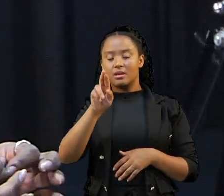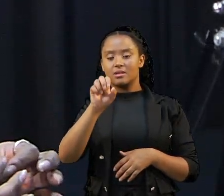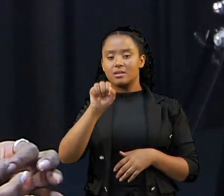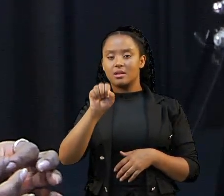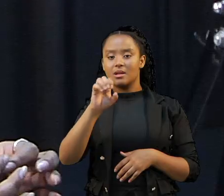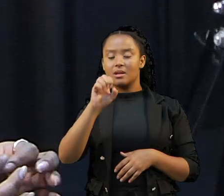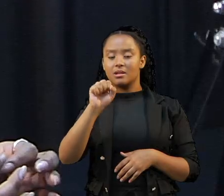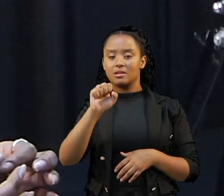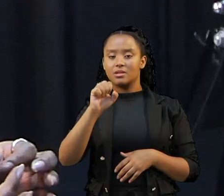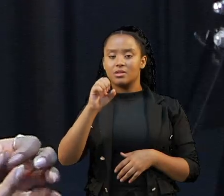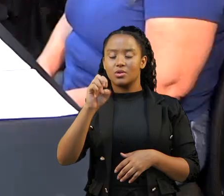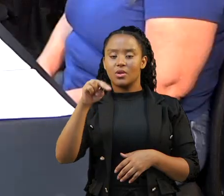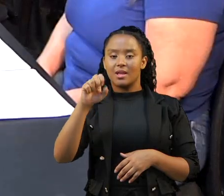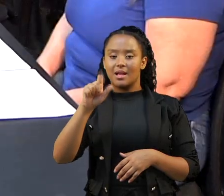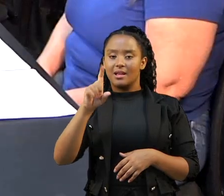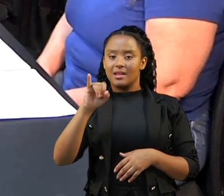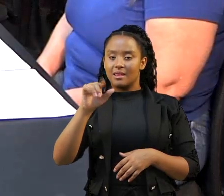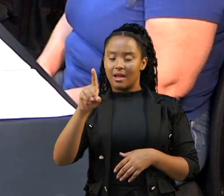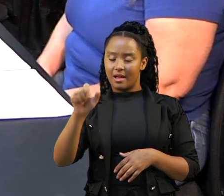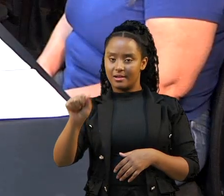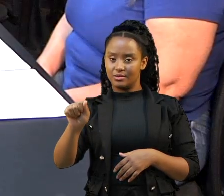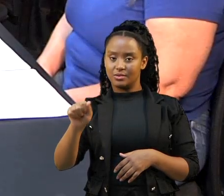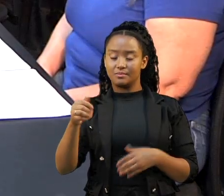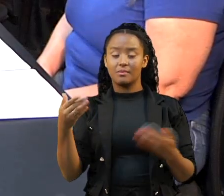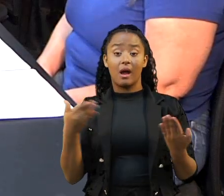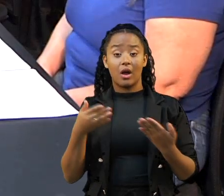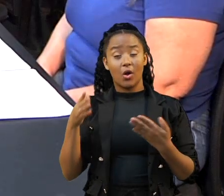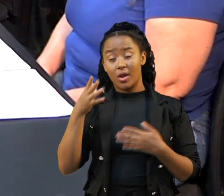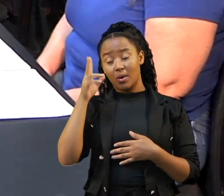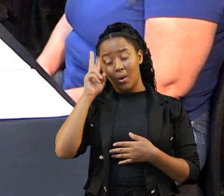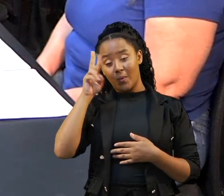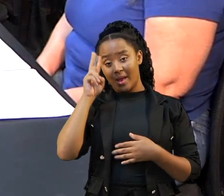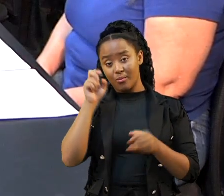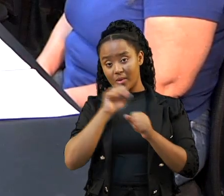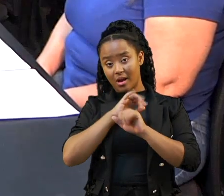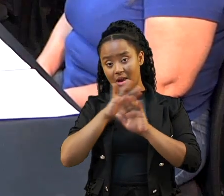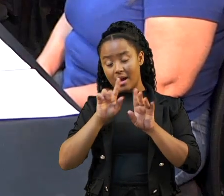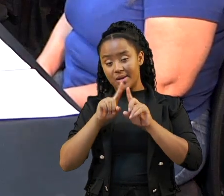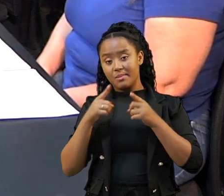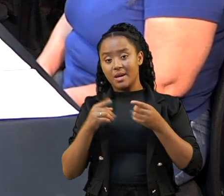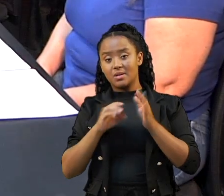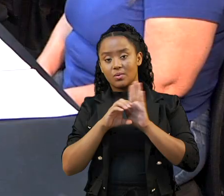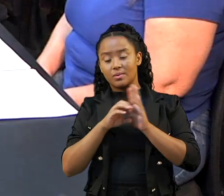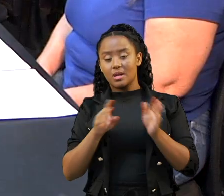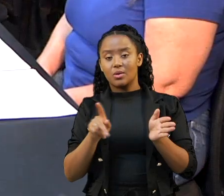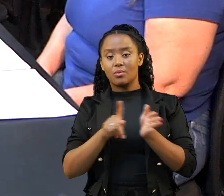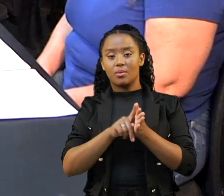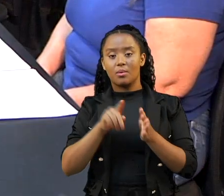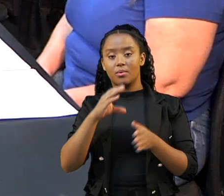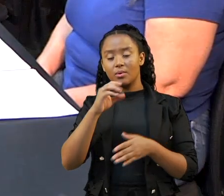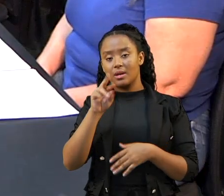interseccionalidade. Eu não vou lembrar agora, mas é um conceito do Krenak, que ele fala